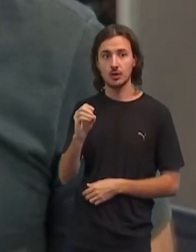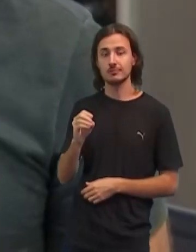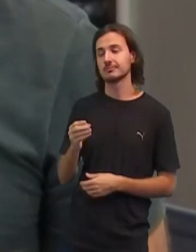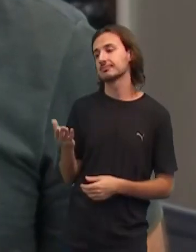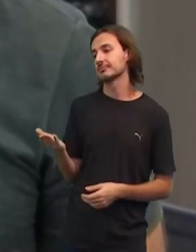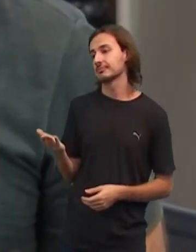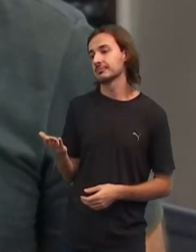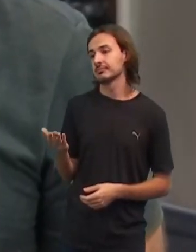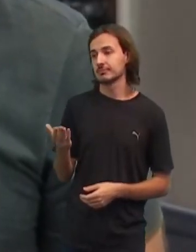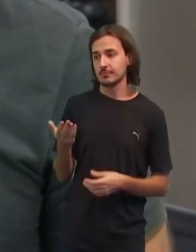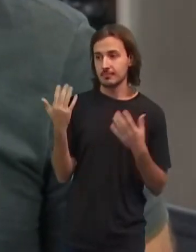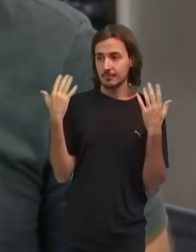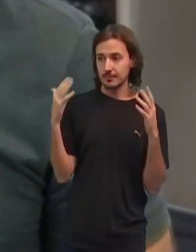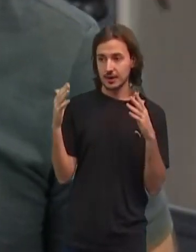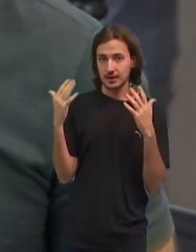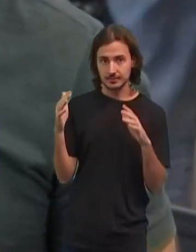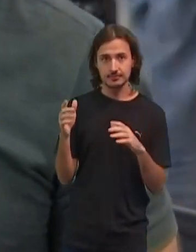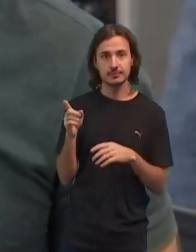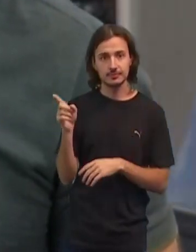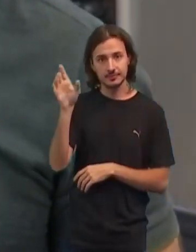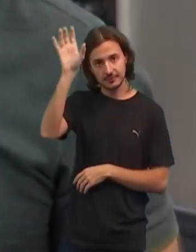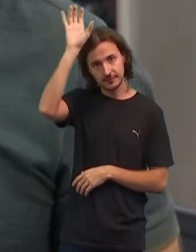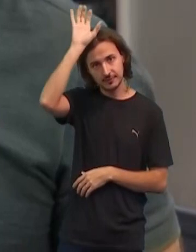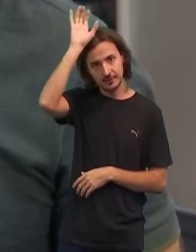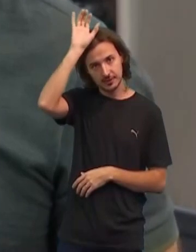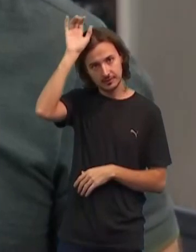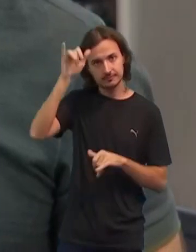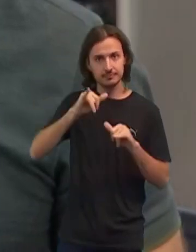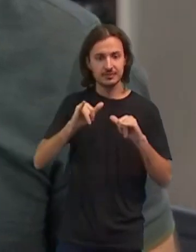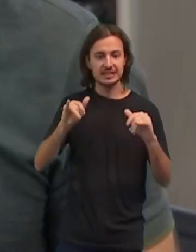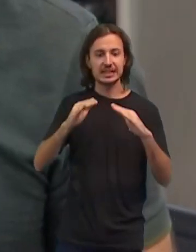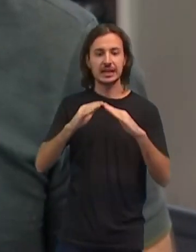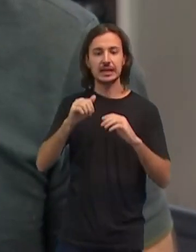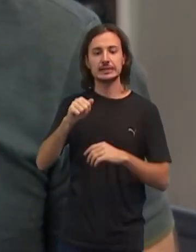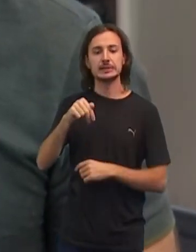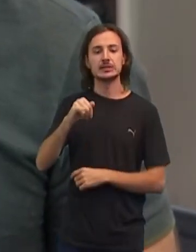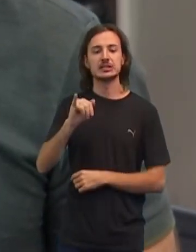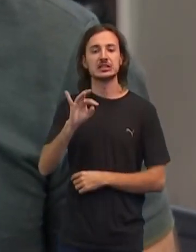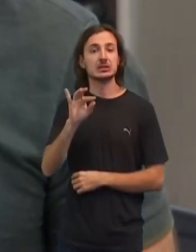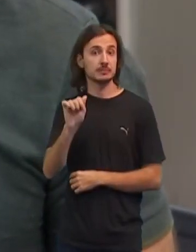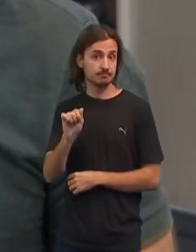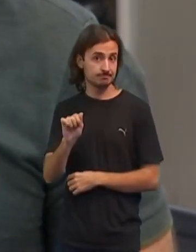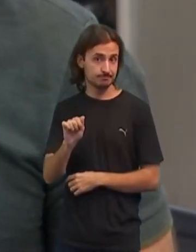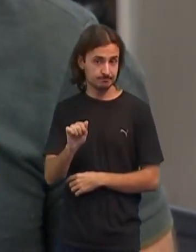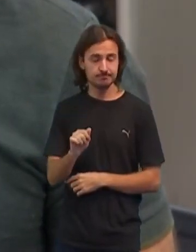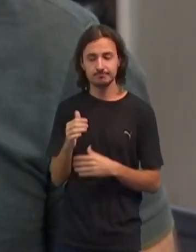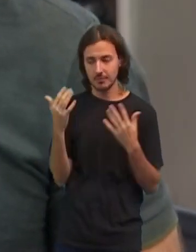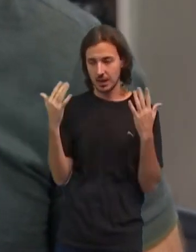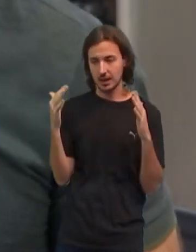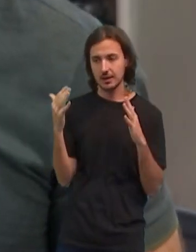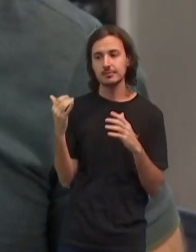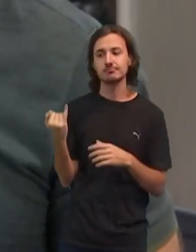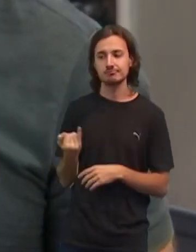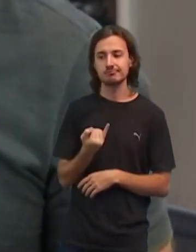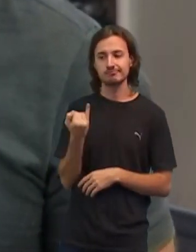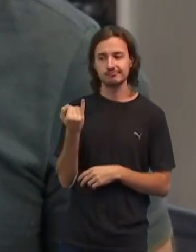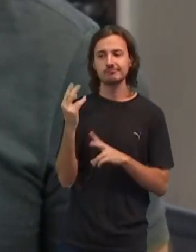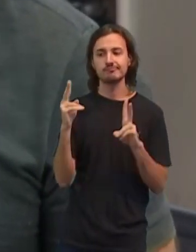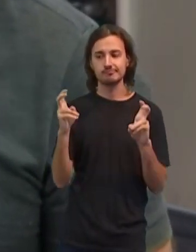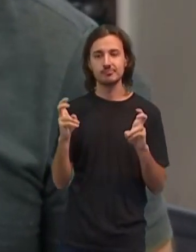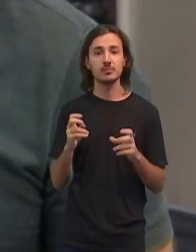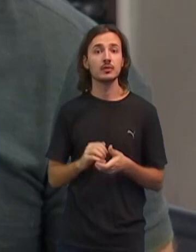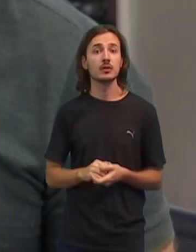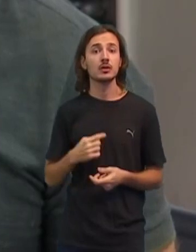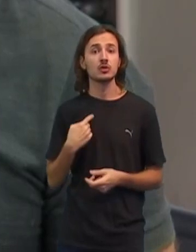por ter trago essa questão do tombamento lá da casa de Anitta, como que anda aquele imóvel. Então, assim, é o que a gente vem lutando aqui, inclusive com o projeto de lei